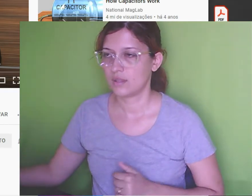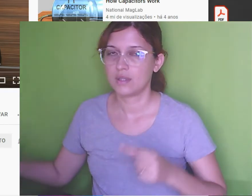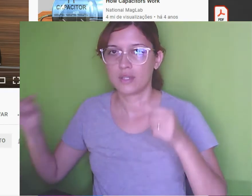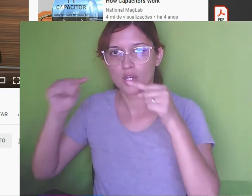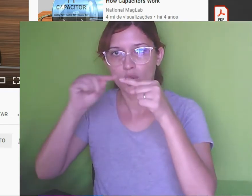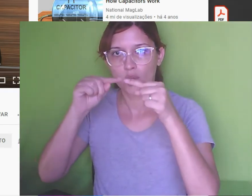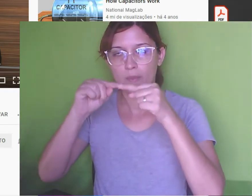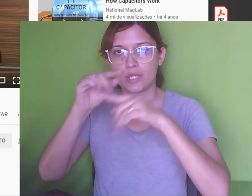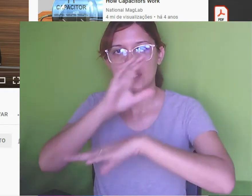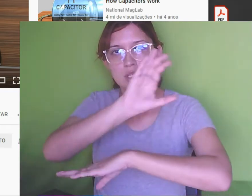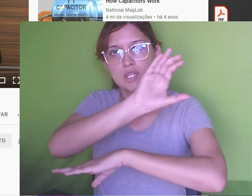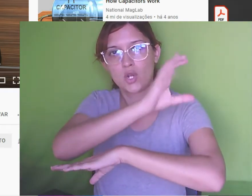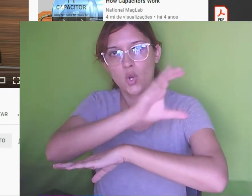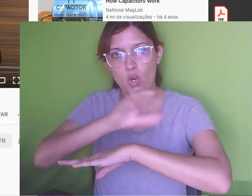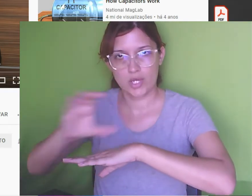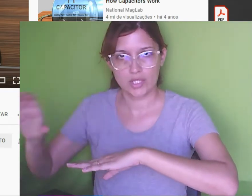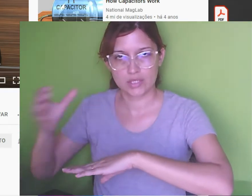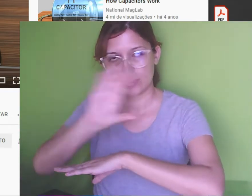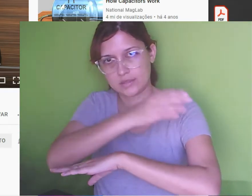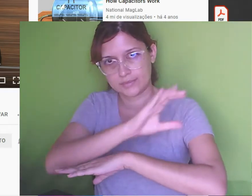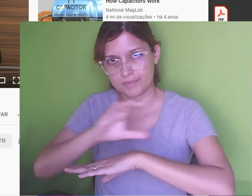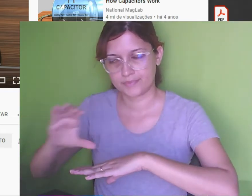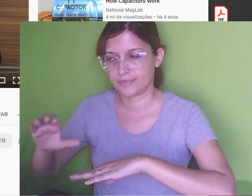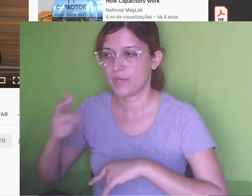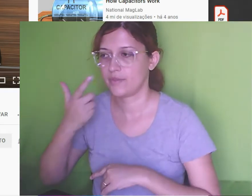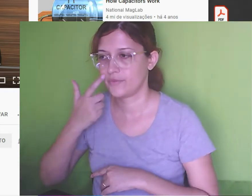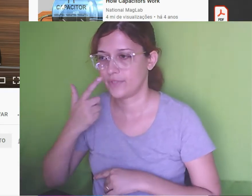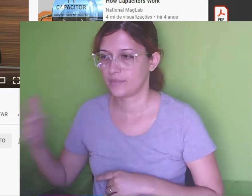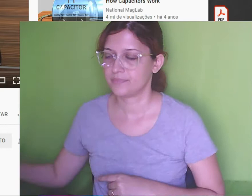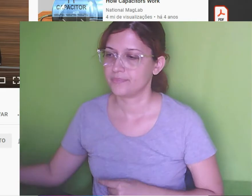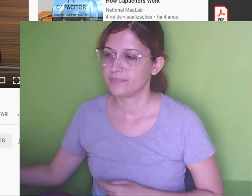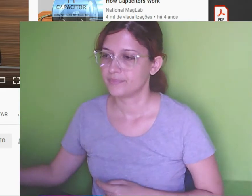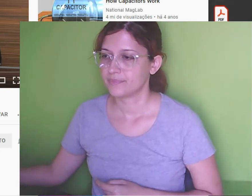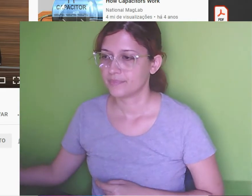e aqui vamos medir a corrente.